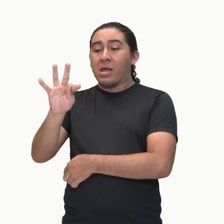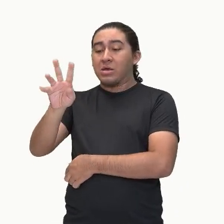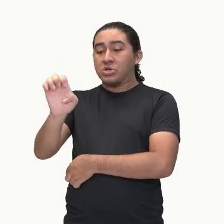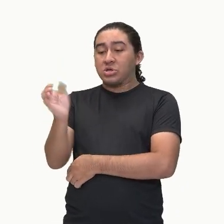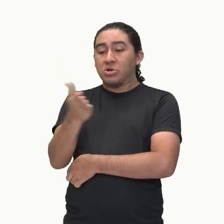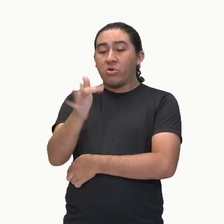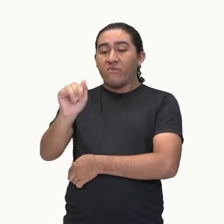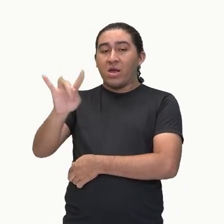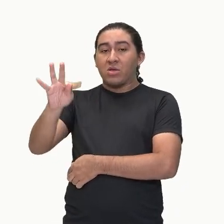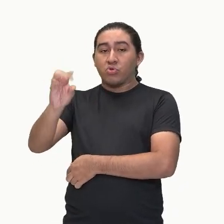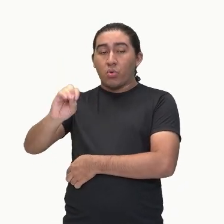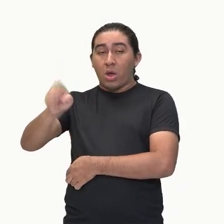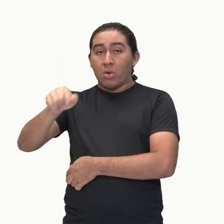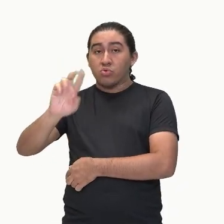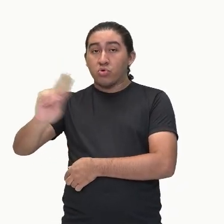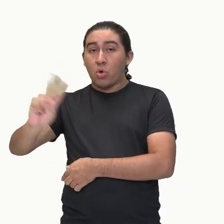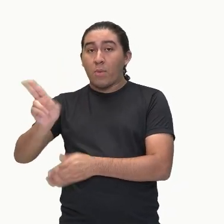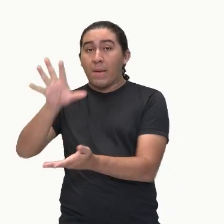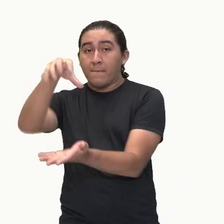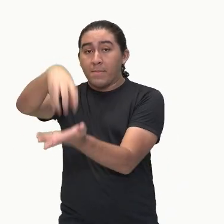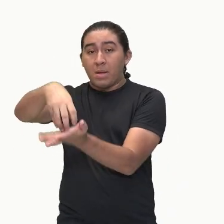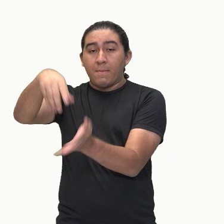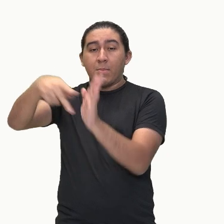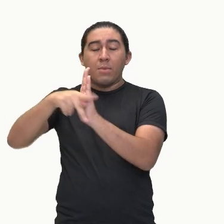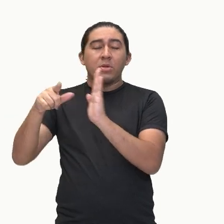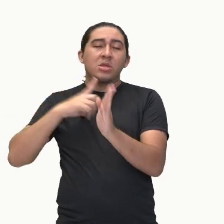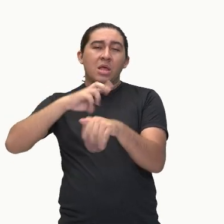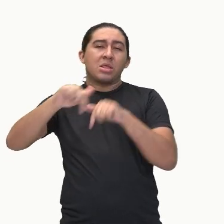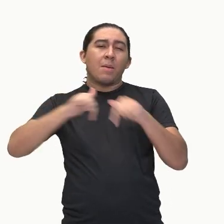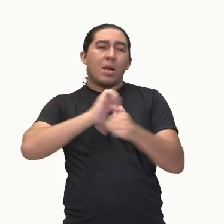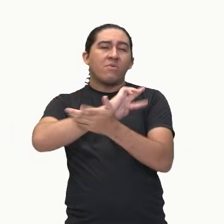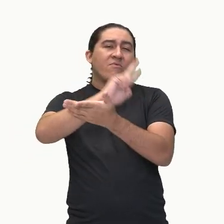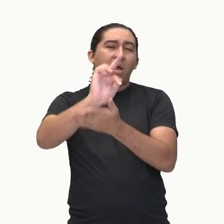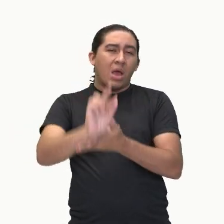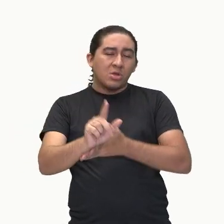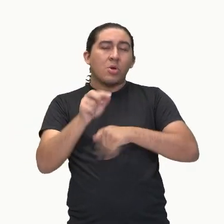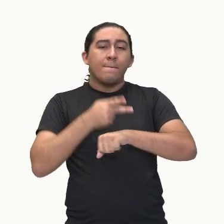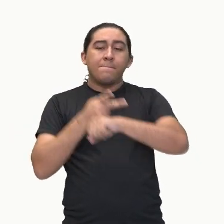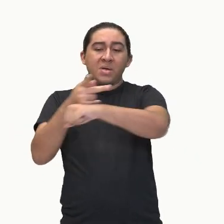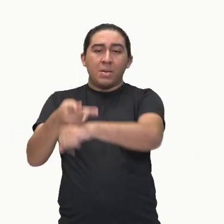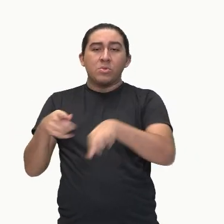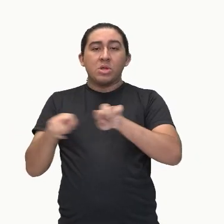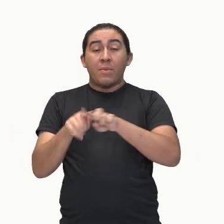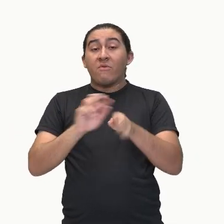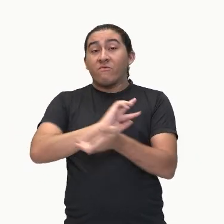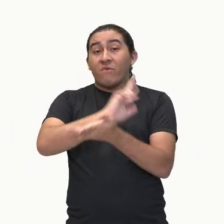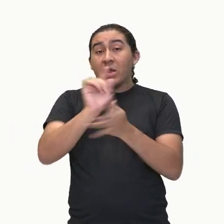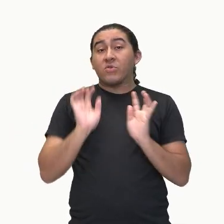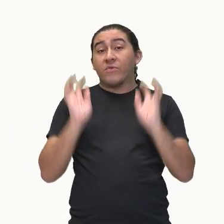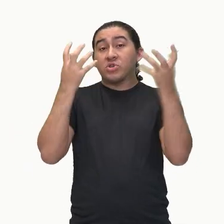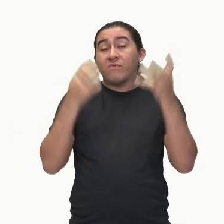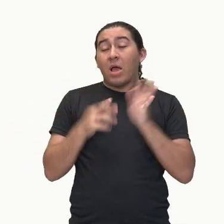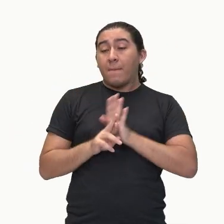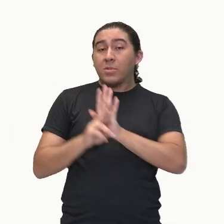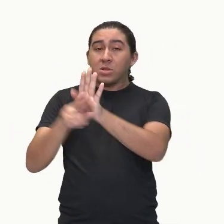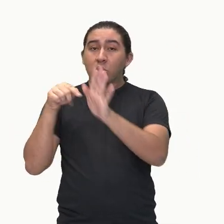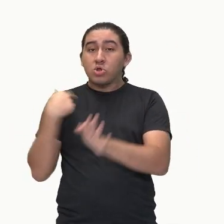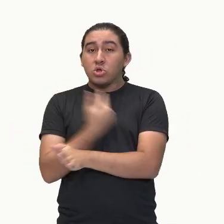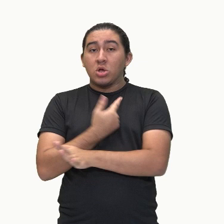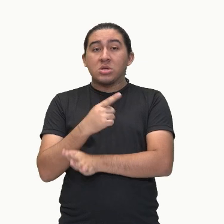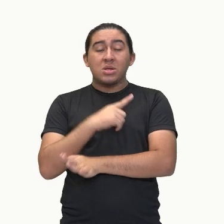que são reconhecidos e vários festivais nos representando, trazendo aí a questão